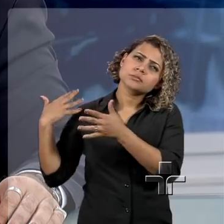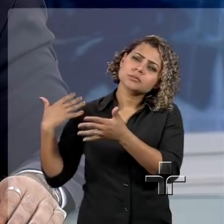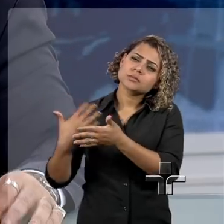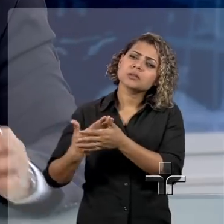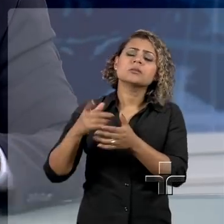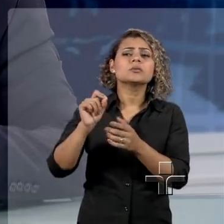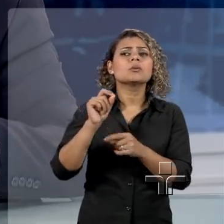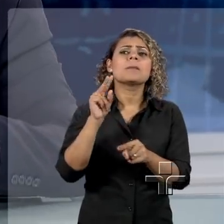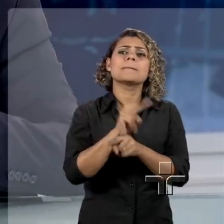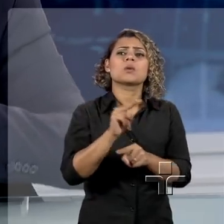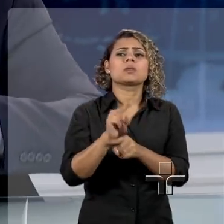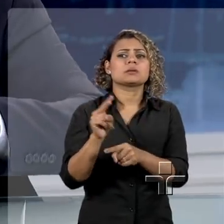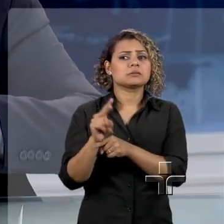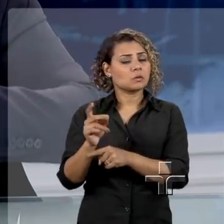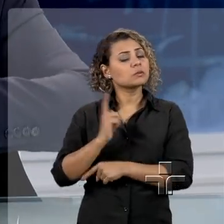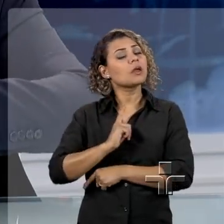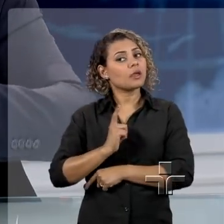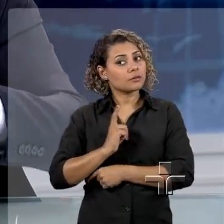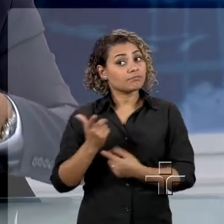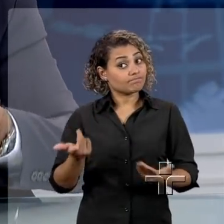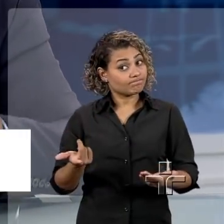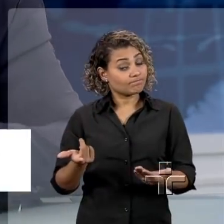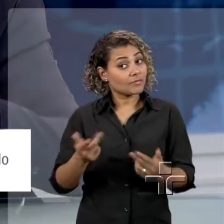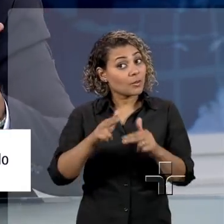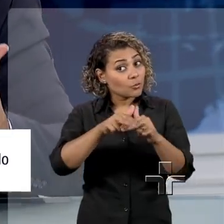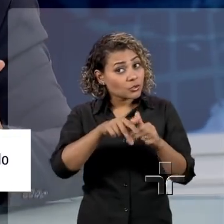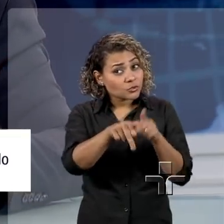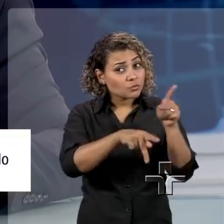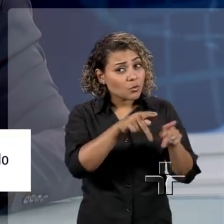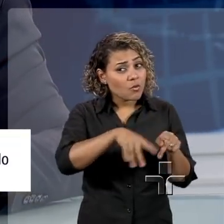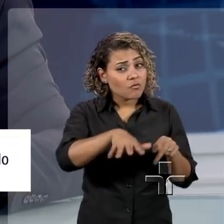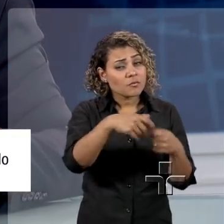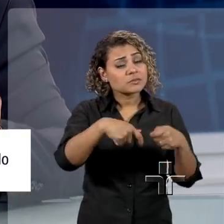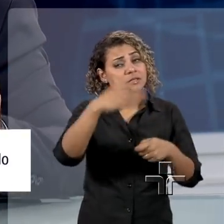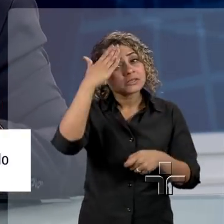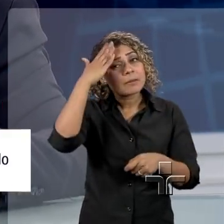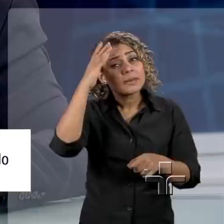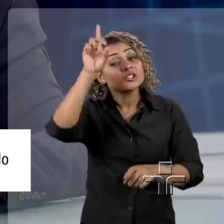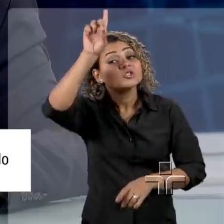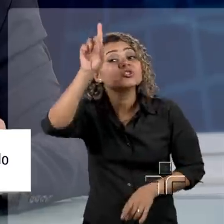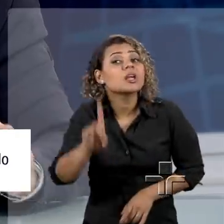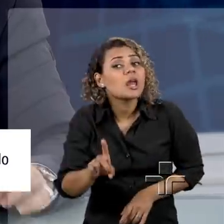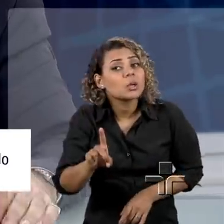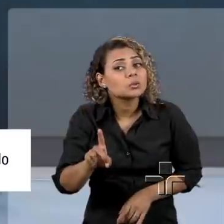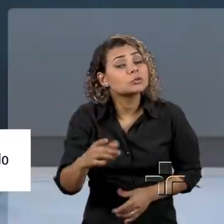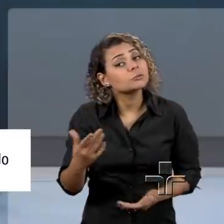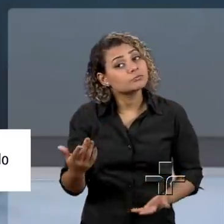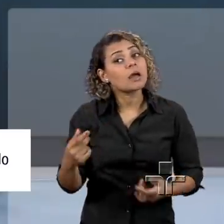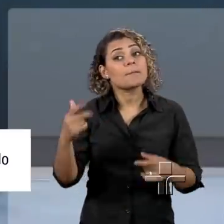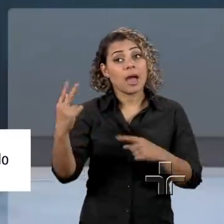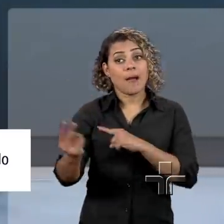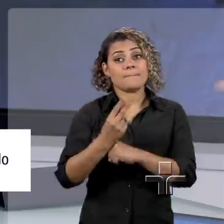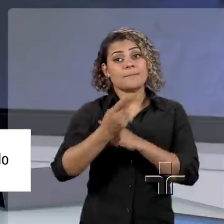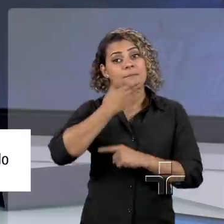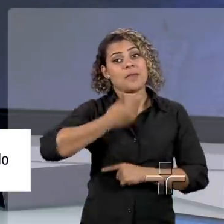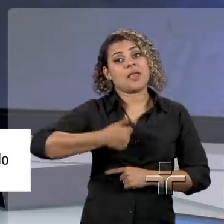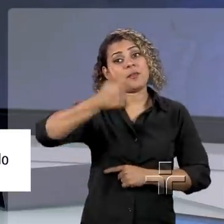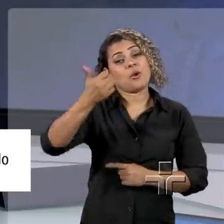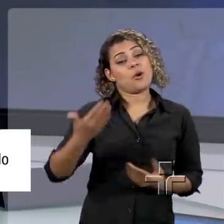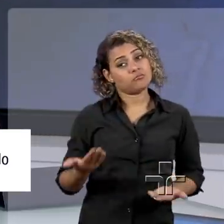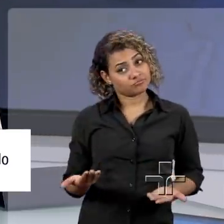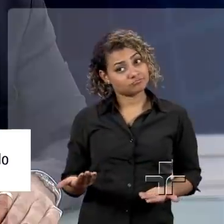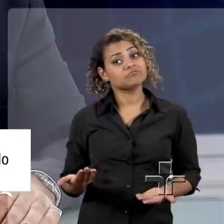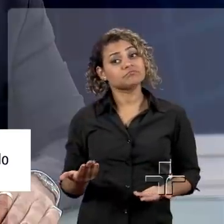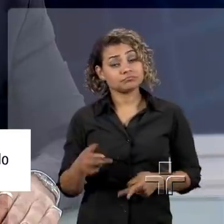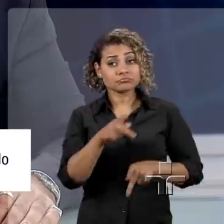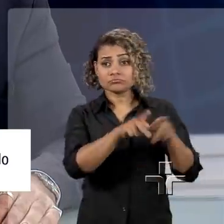de proteção. Então, as pessoas precisam conhecer os seus direitos, porque no Brasil... Para aprender a se proteger melhor, inclusive. Para aprender a se proteger. Né? As pessoas